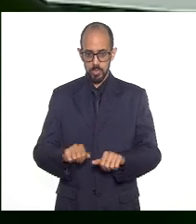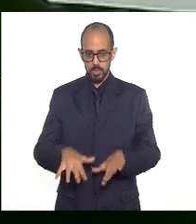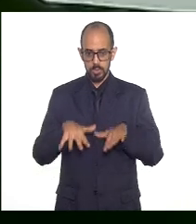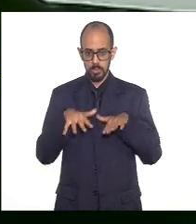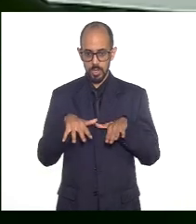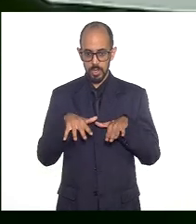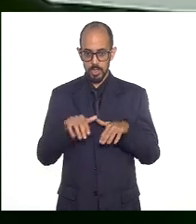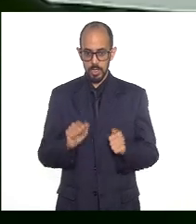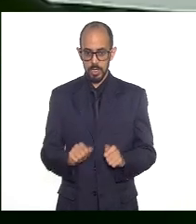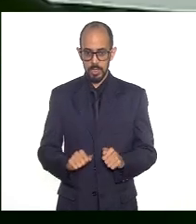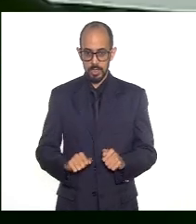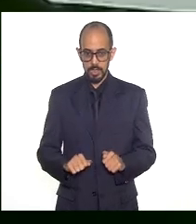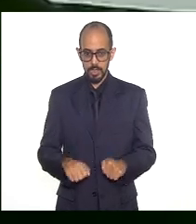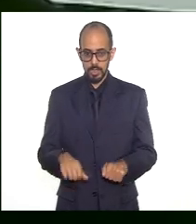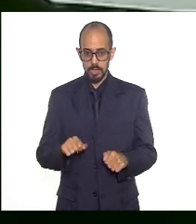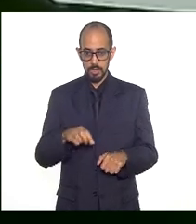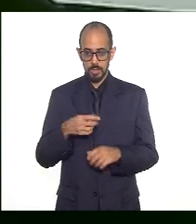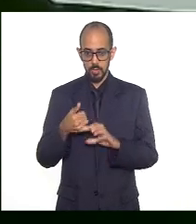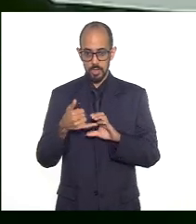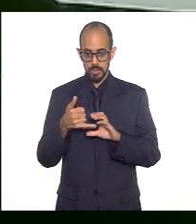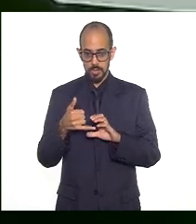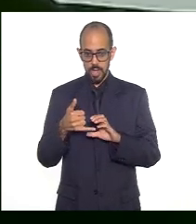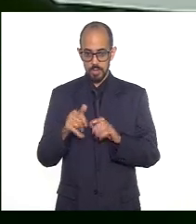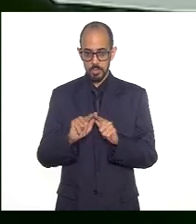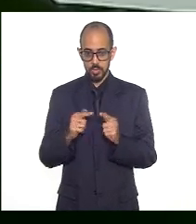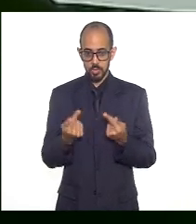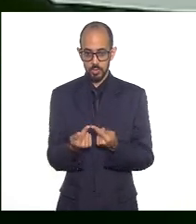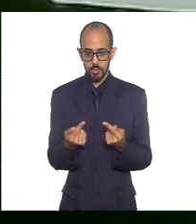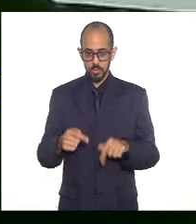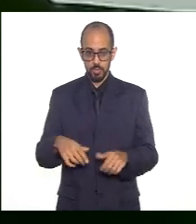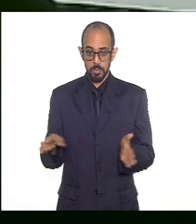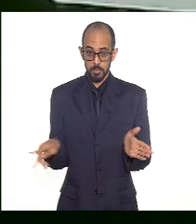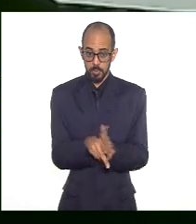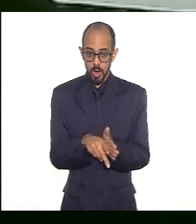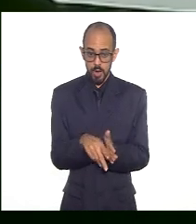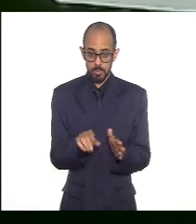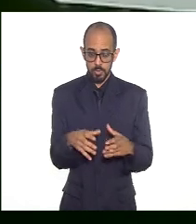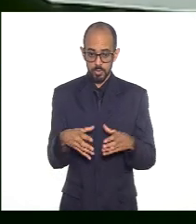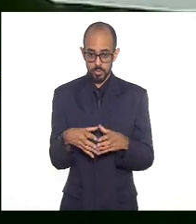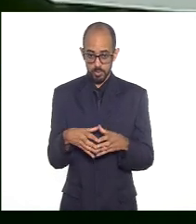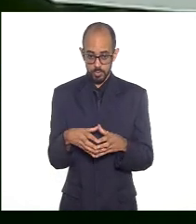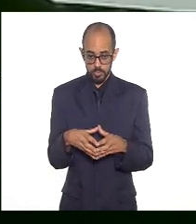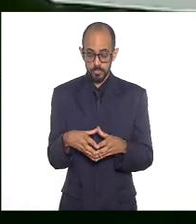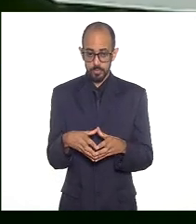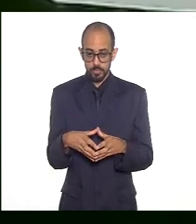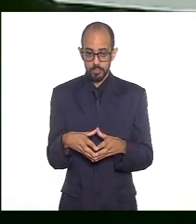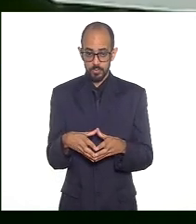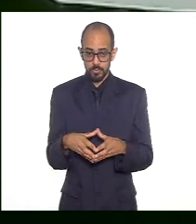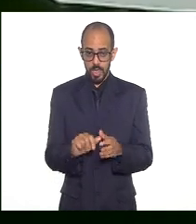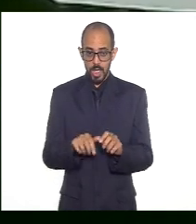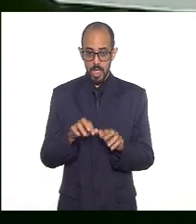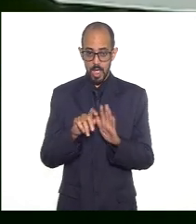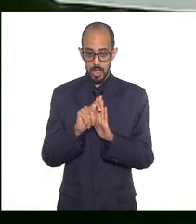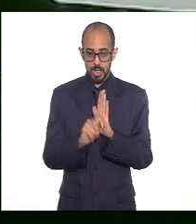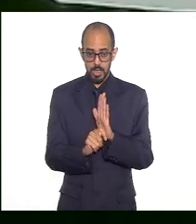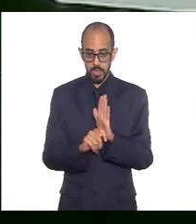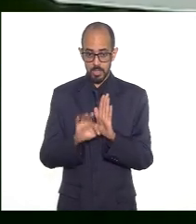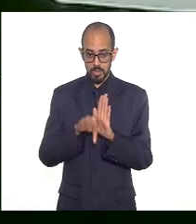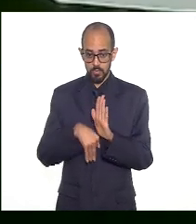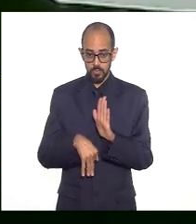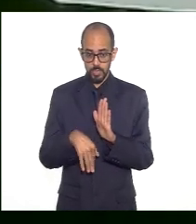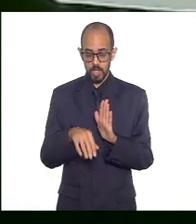plenárias, por meio do aplicativo WhatsApp, no grupo específico da Comissão de Orçamento, com a seguinte ordem do dia: redação final do projeto de